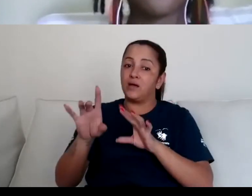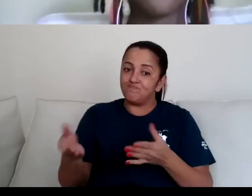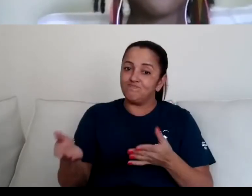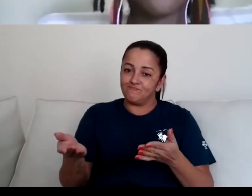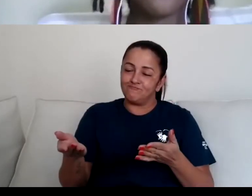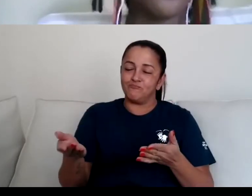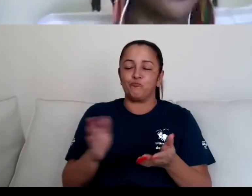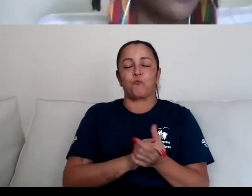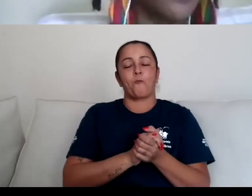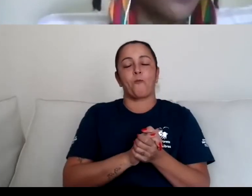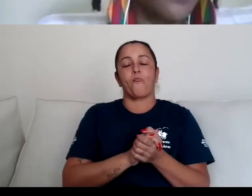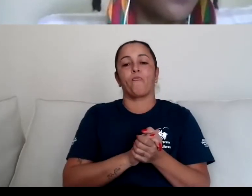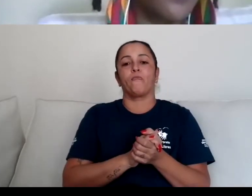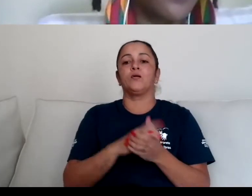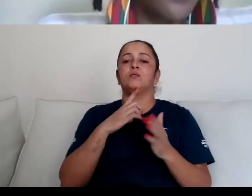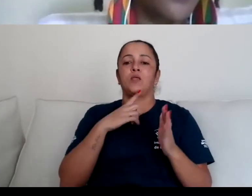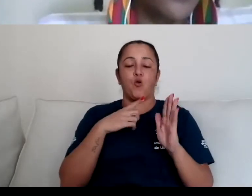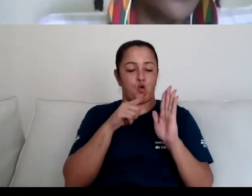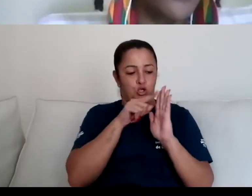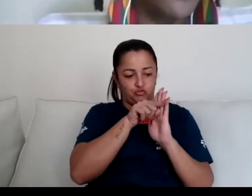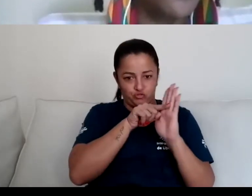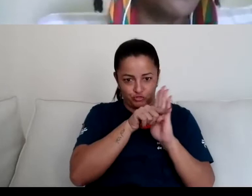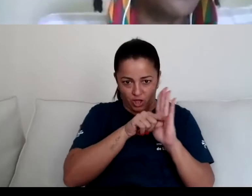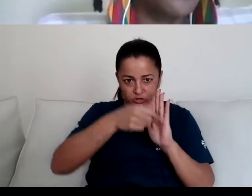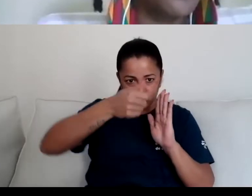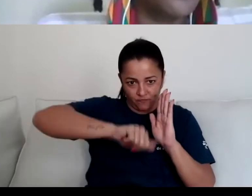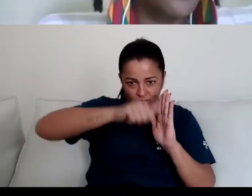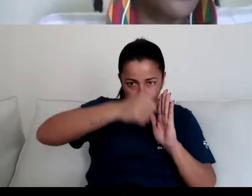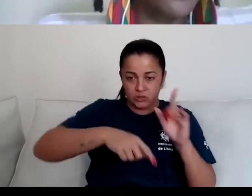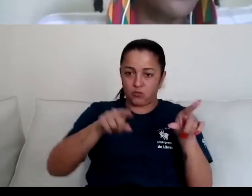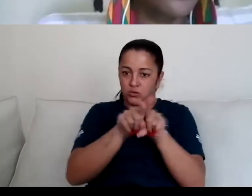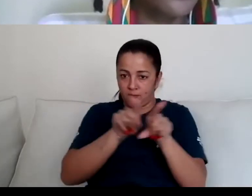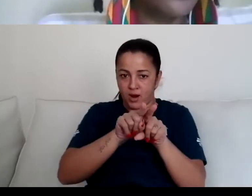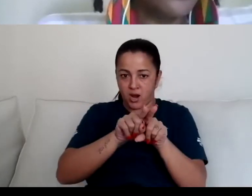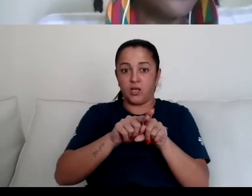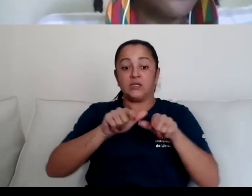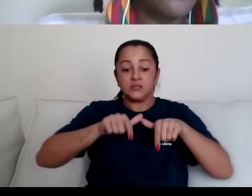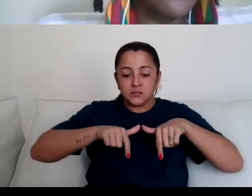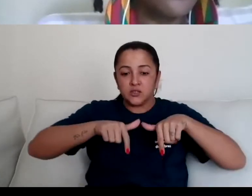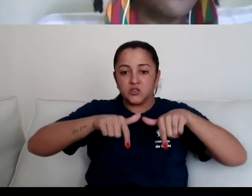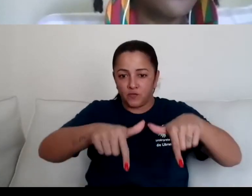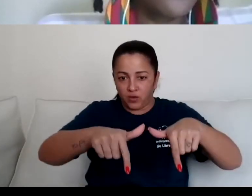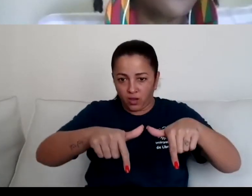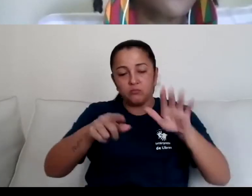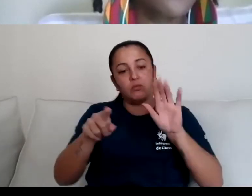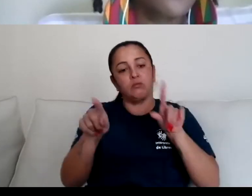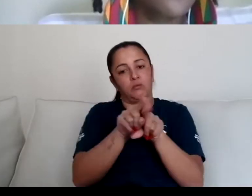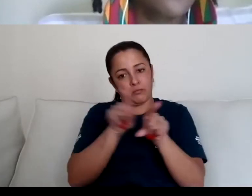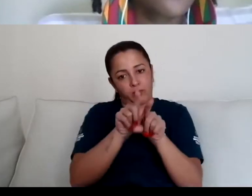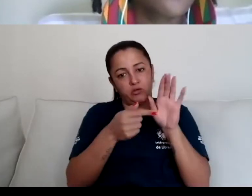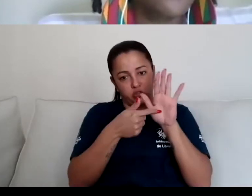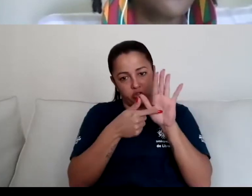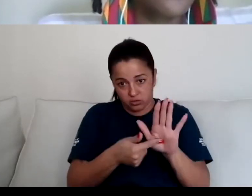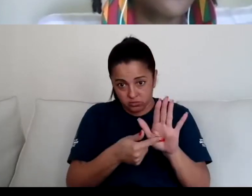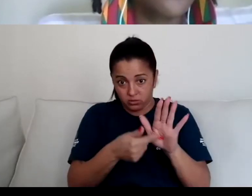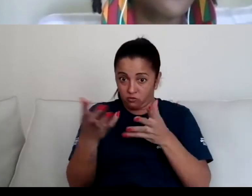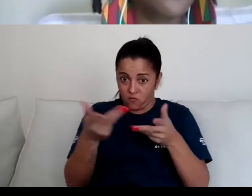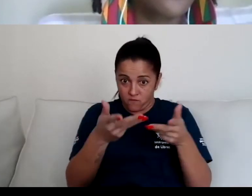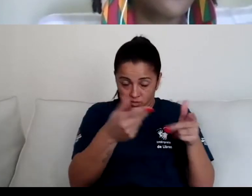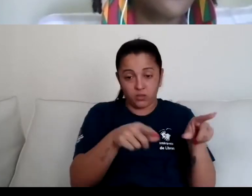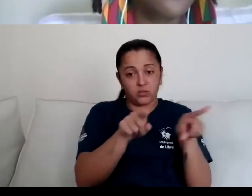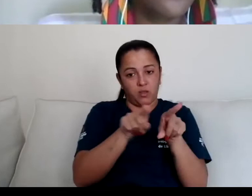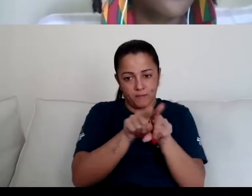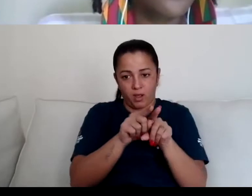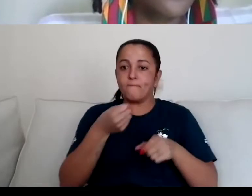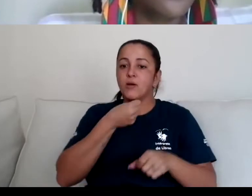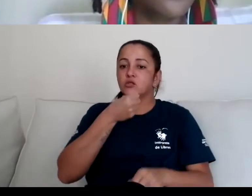Bom, um questionário de avaliação, o certificado e indicações das convidadas e mediadoras serão enviados por